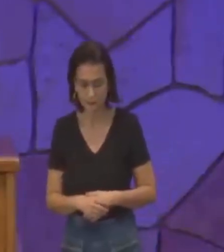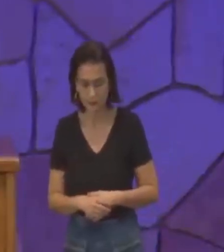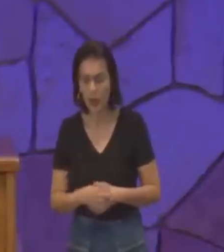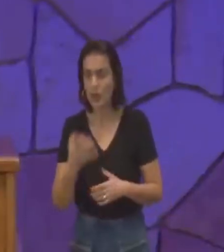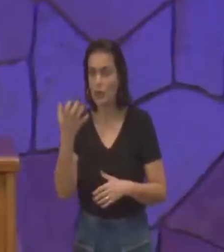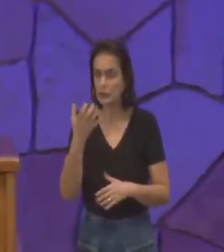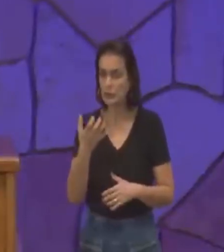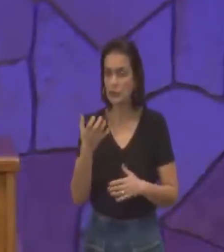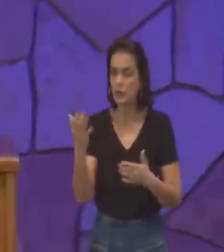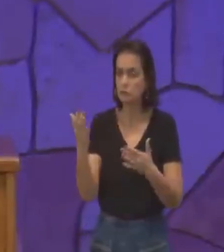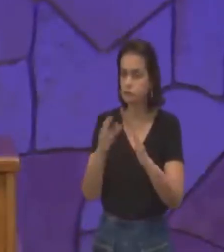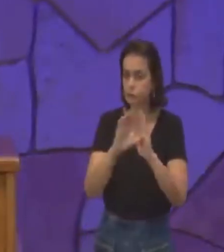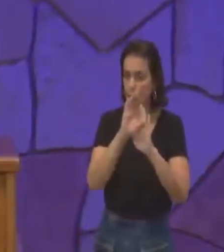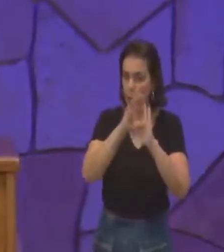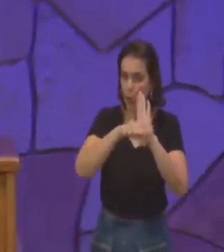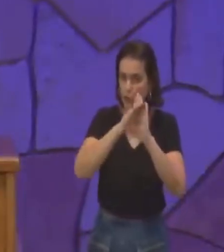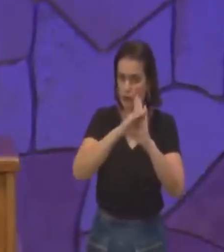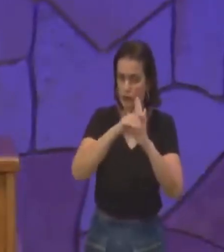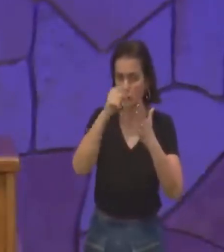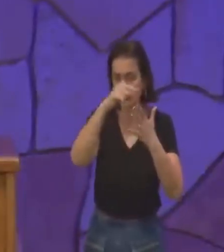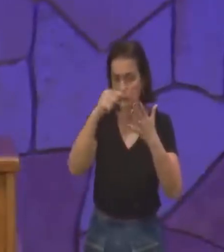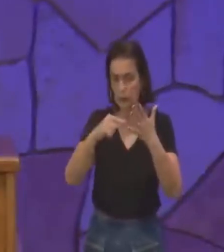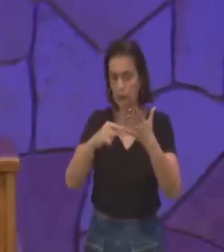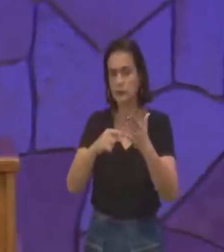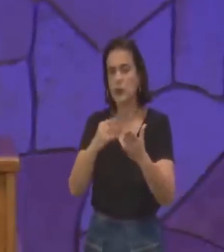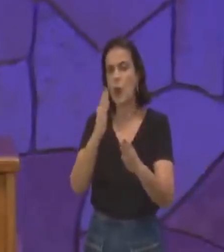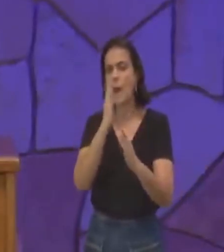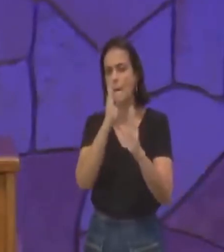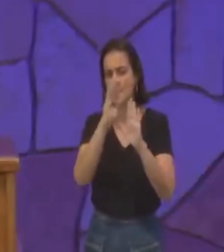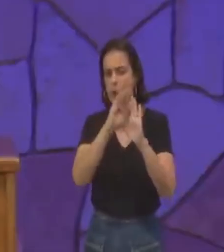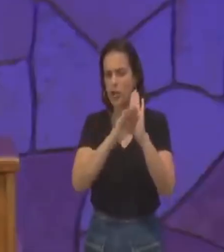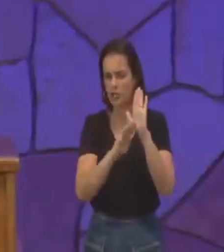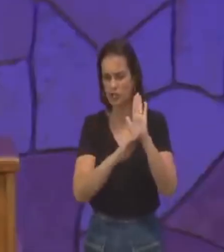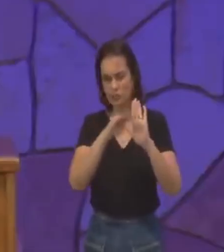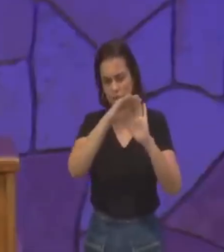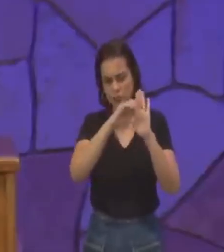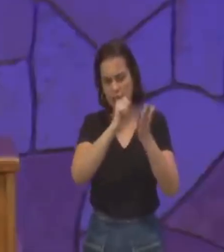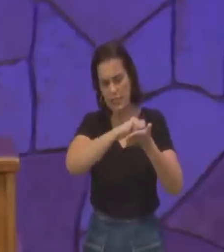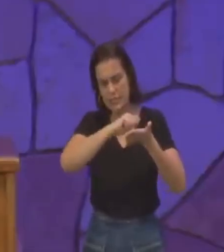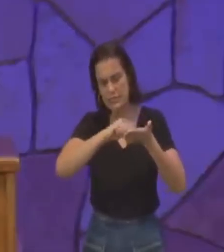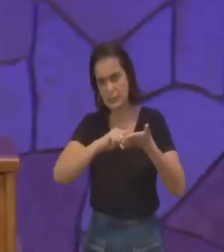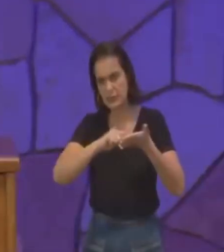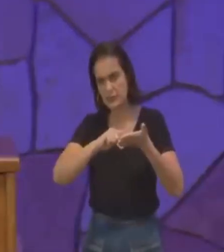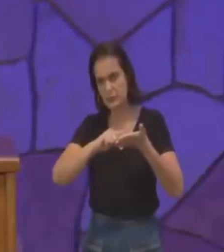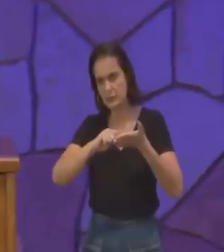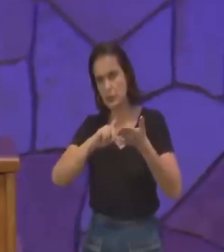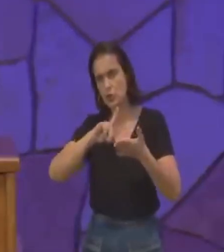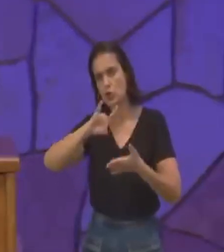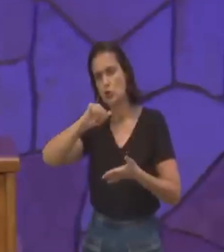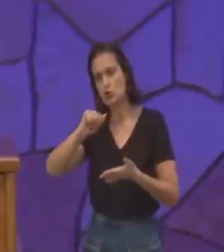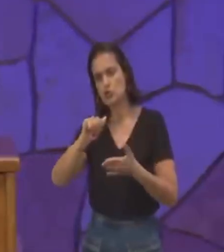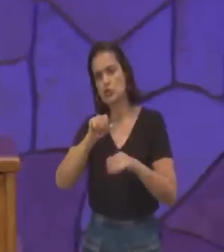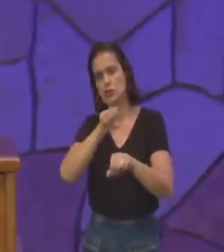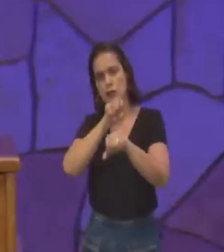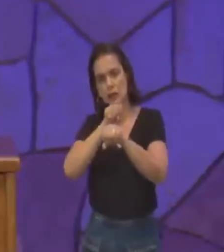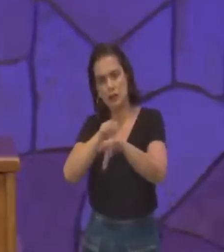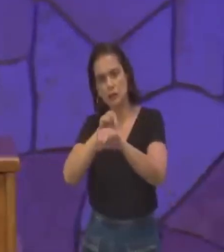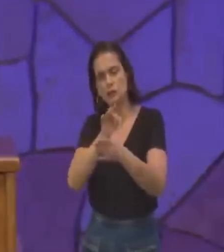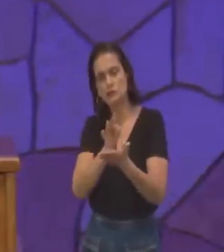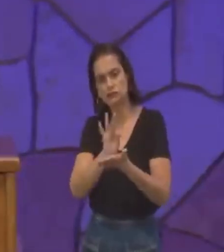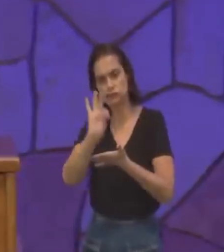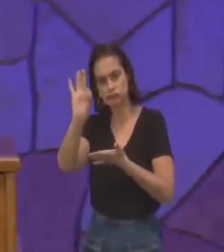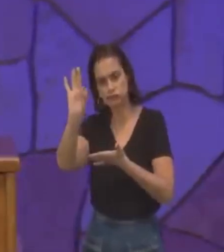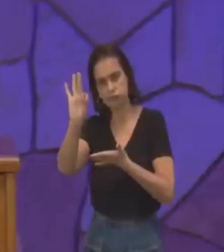desses conceitos em nossa pastoral. Na minha pastoral eu escrevi um pouco sobre o dia de educação teológica, falando um pouco das